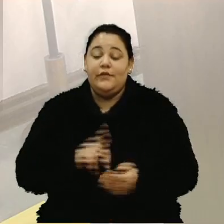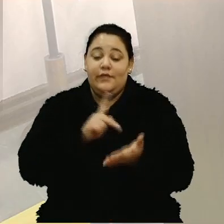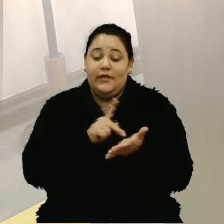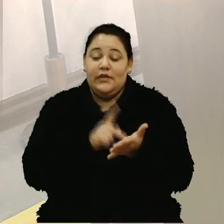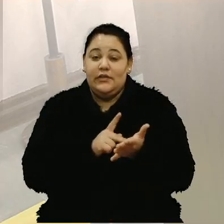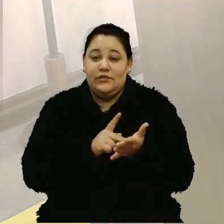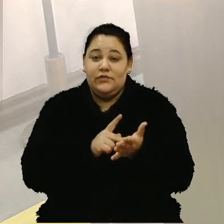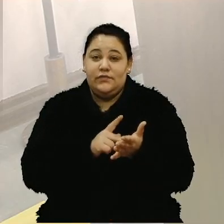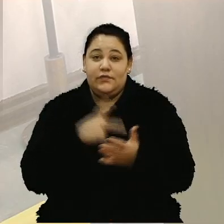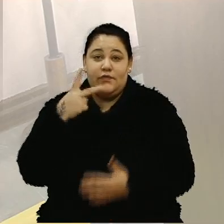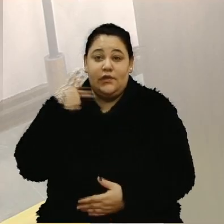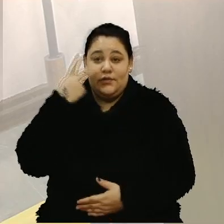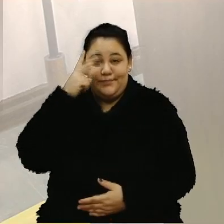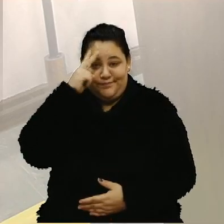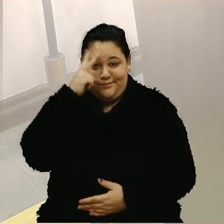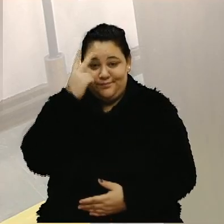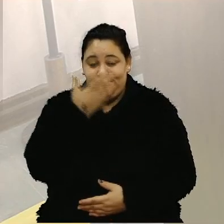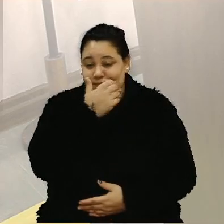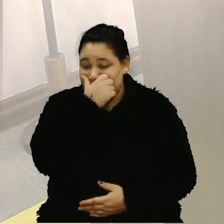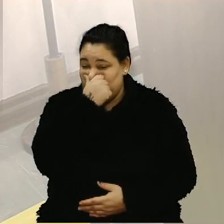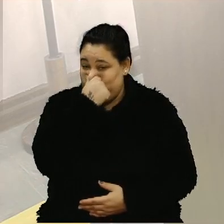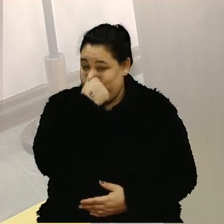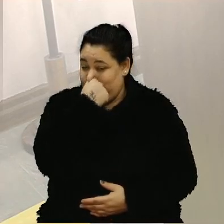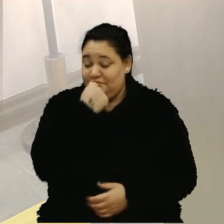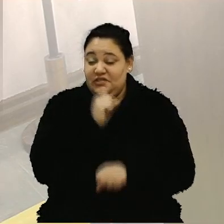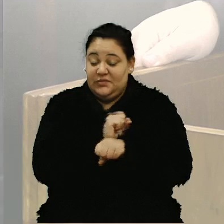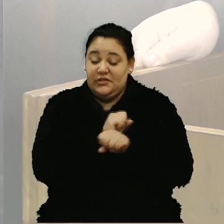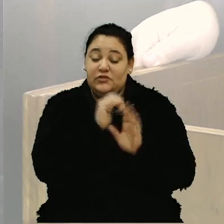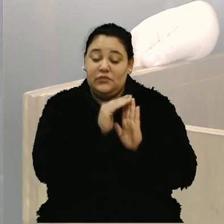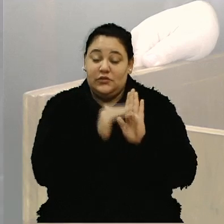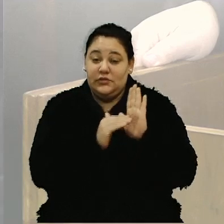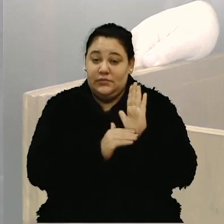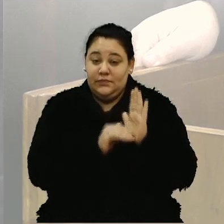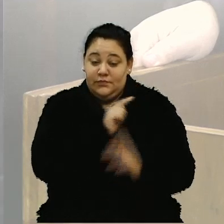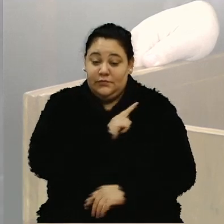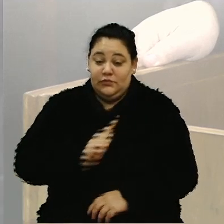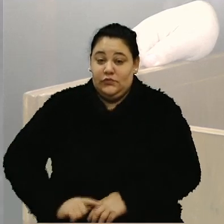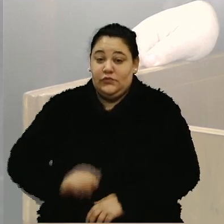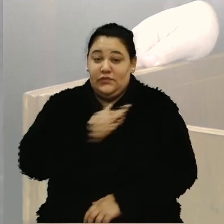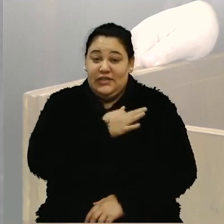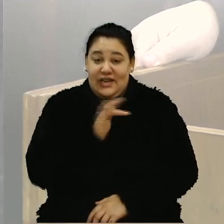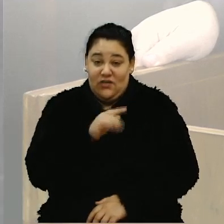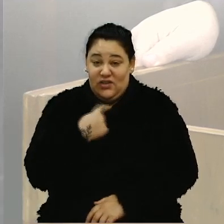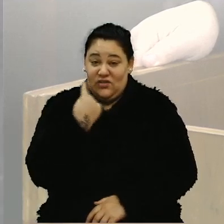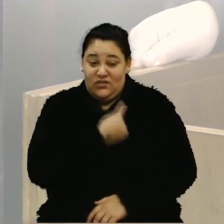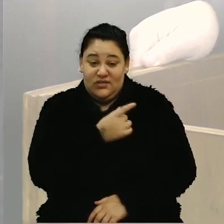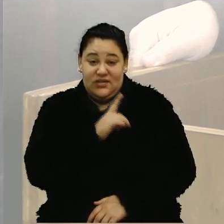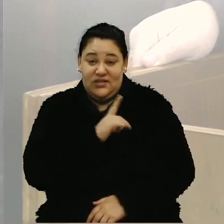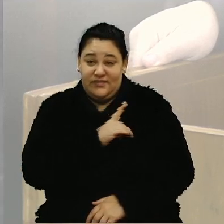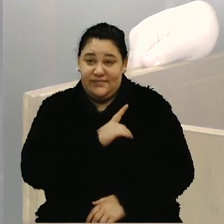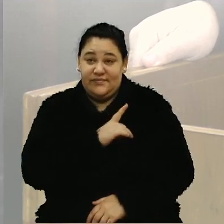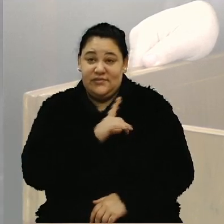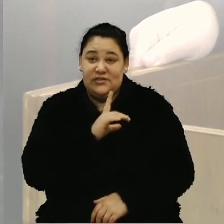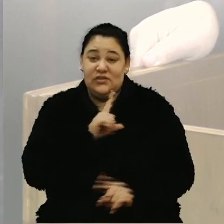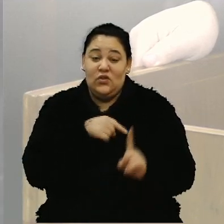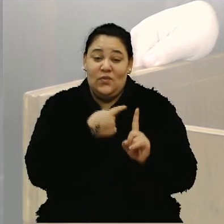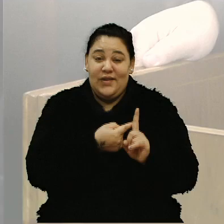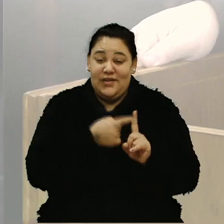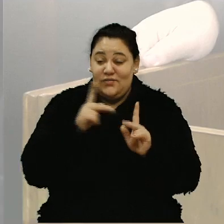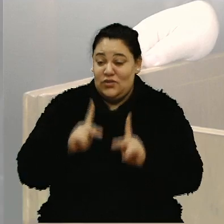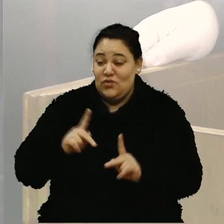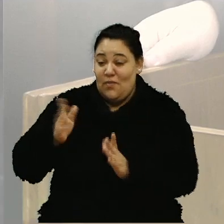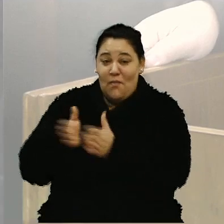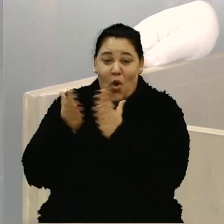espera quando a gente tem um programa de governo federal é que a gente tenha condições que os mais necessitados possam